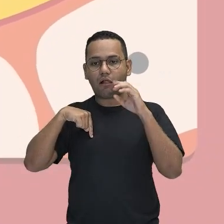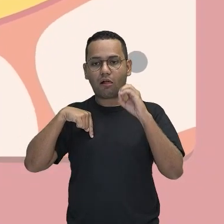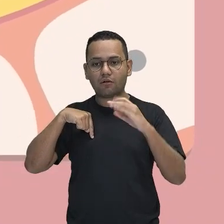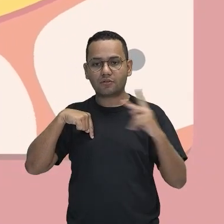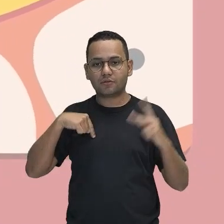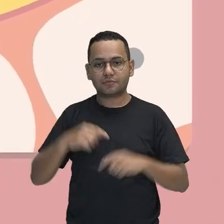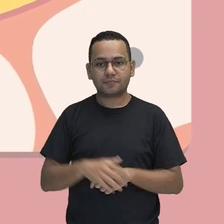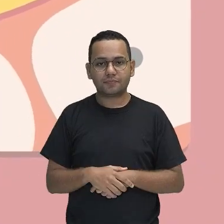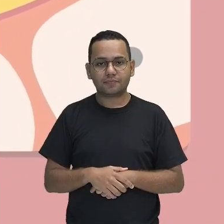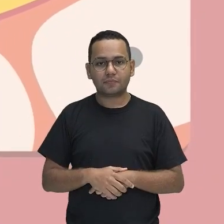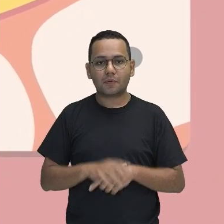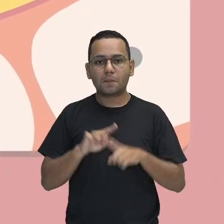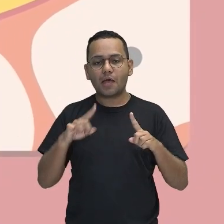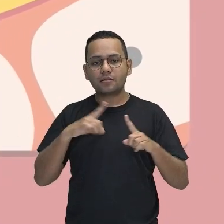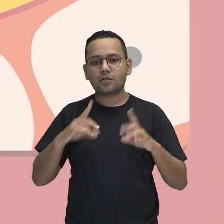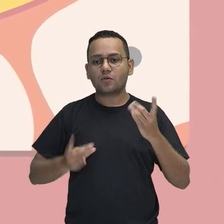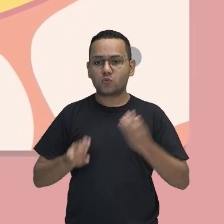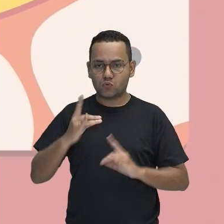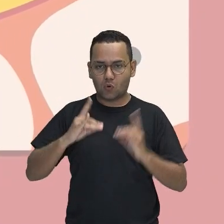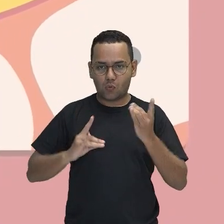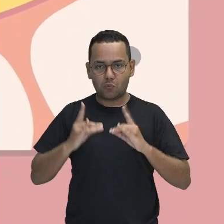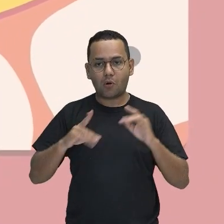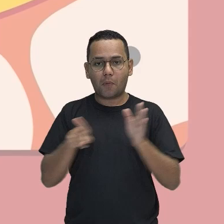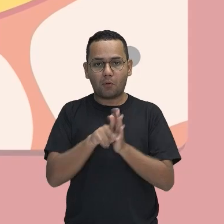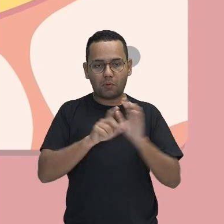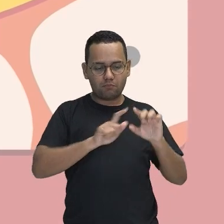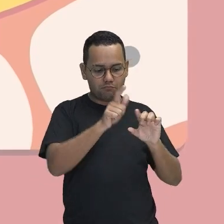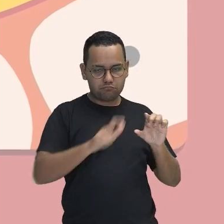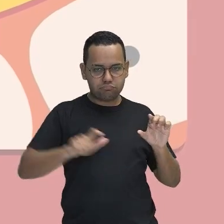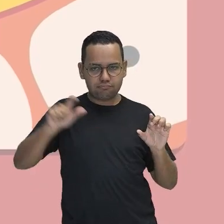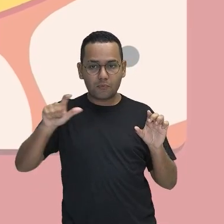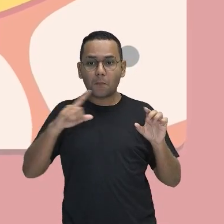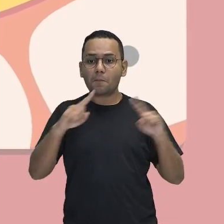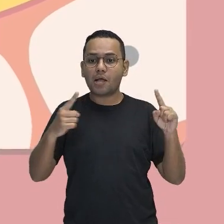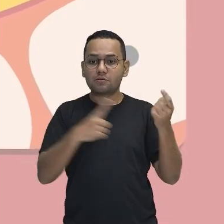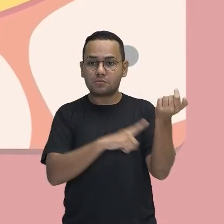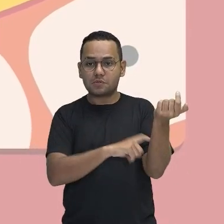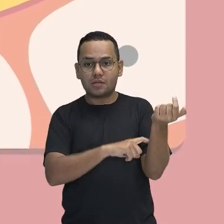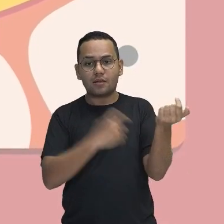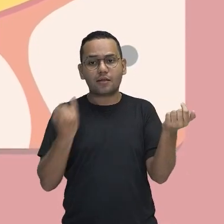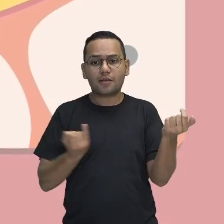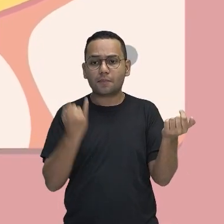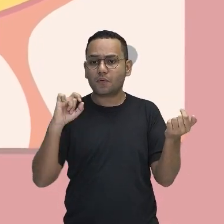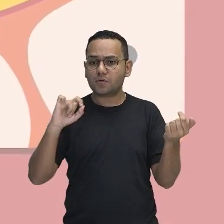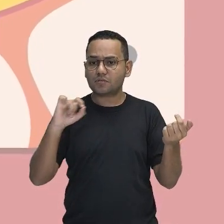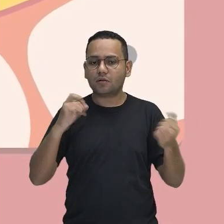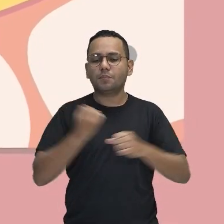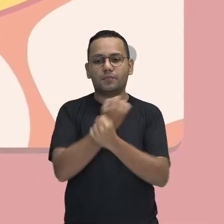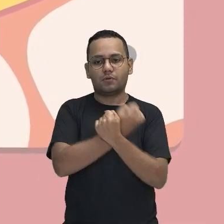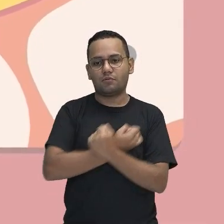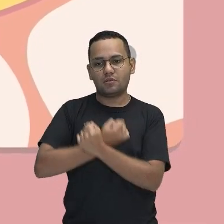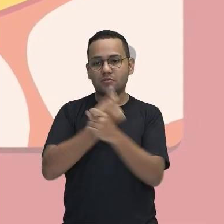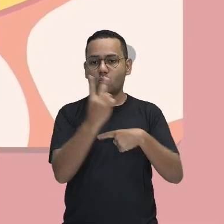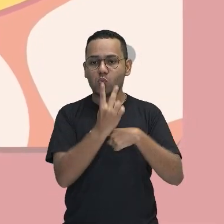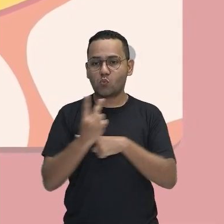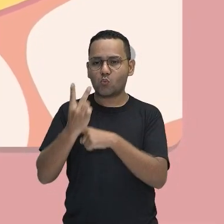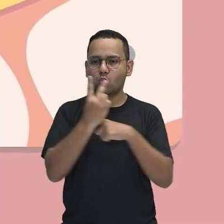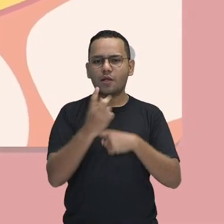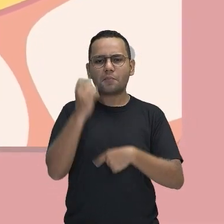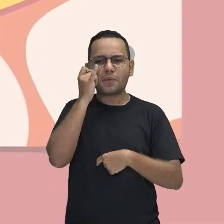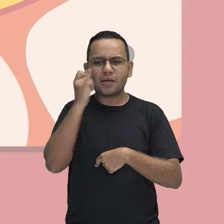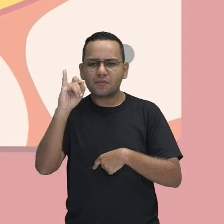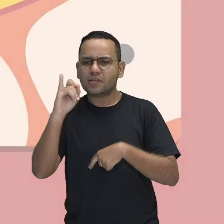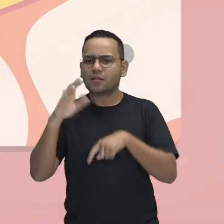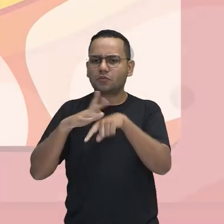hormônios pelo organismo, o sangue desempenha um importante papel de defender o corpo das ações de agentes